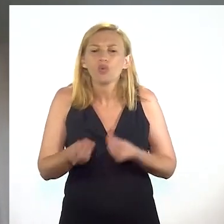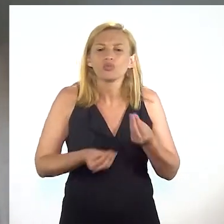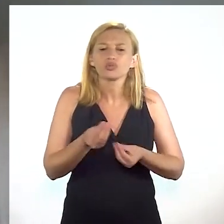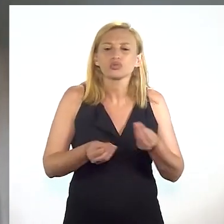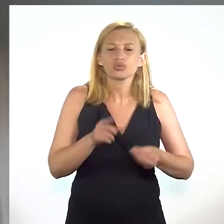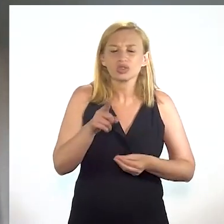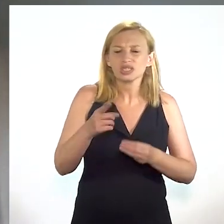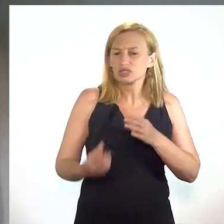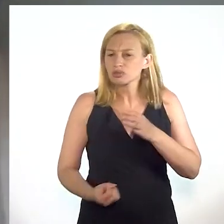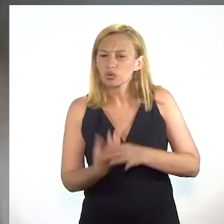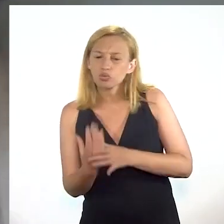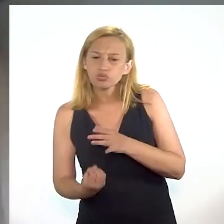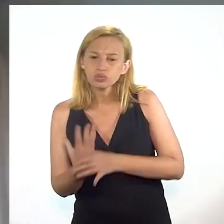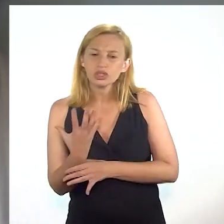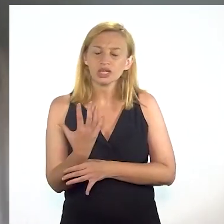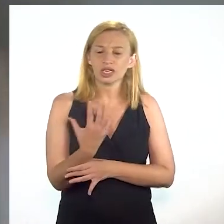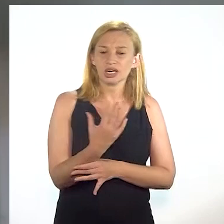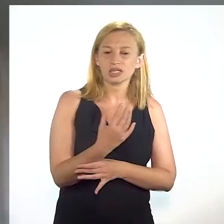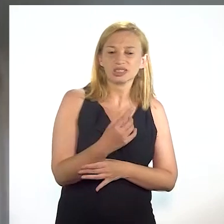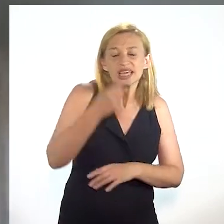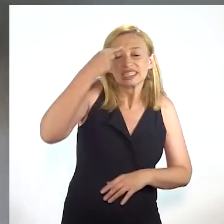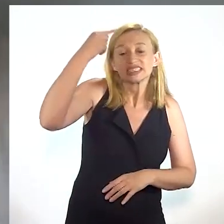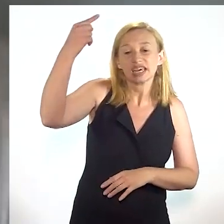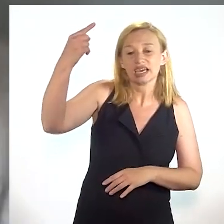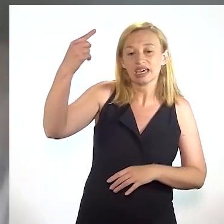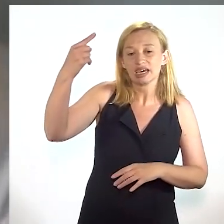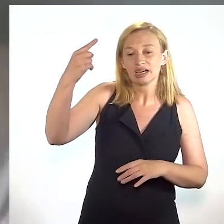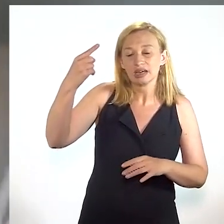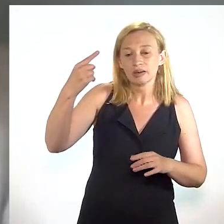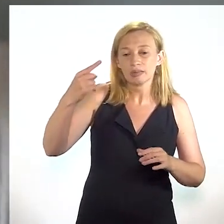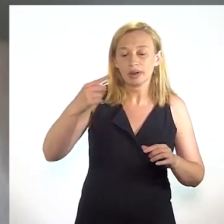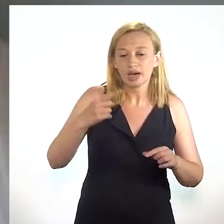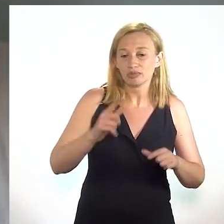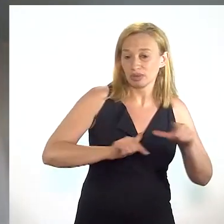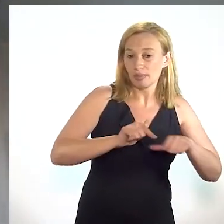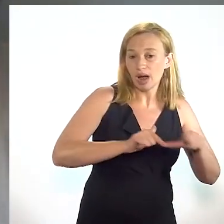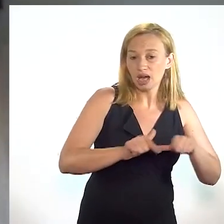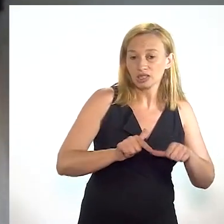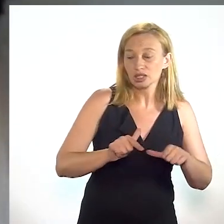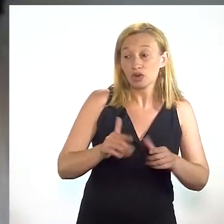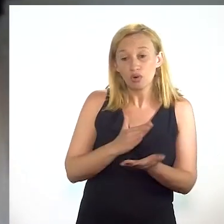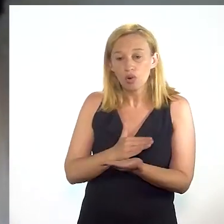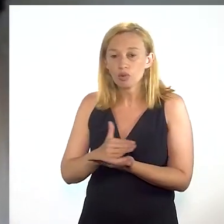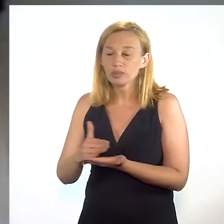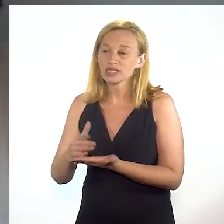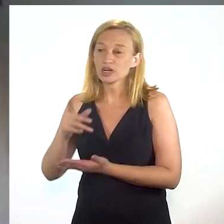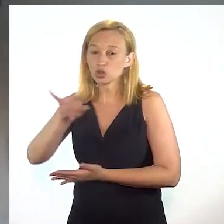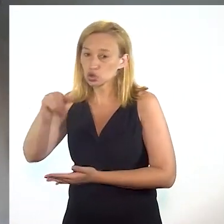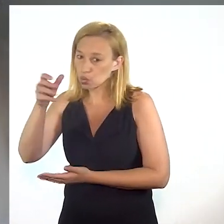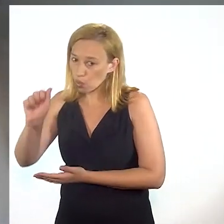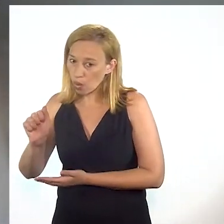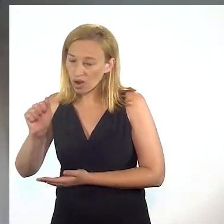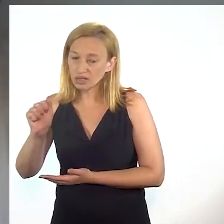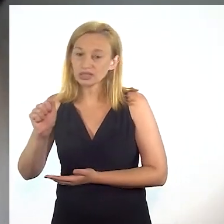como vocês foram construindo, né, partindo da ideia para o negócio. Eu vou começar essa conversa com a